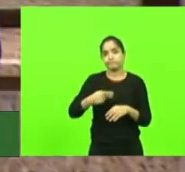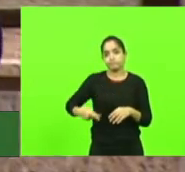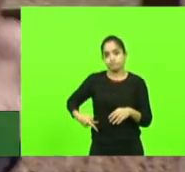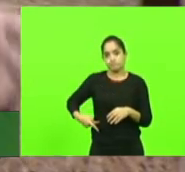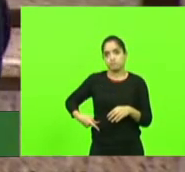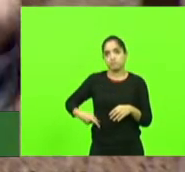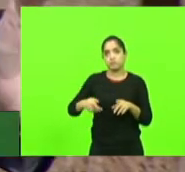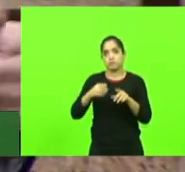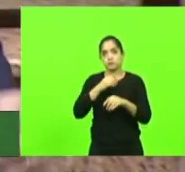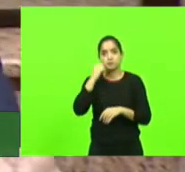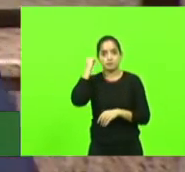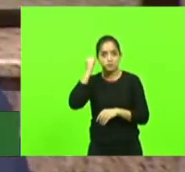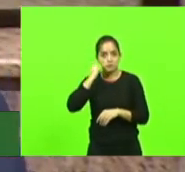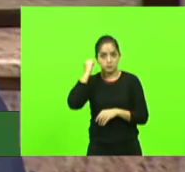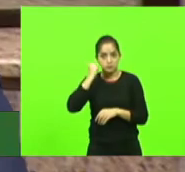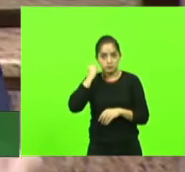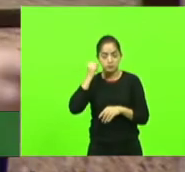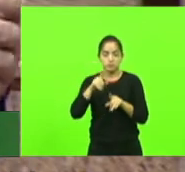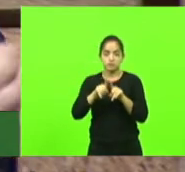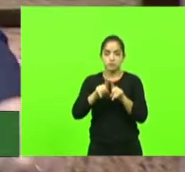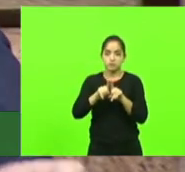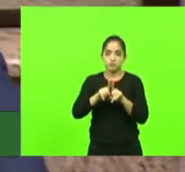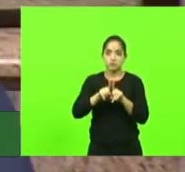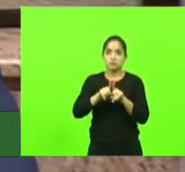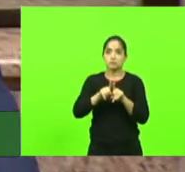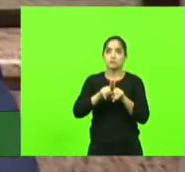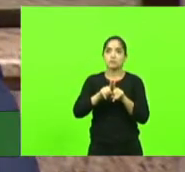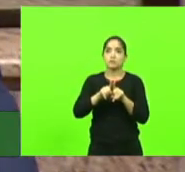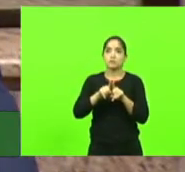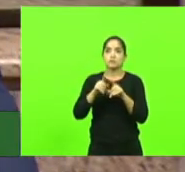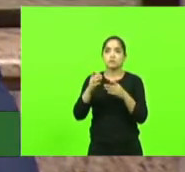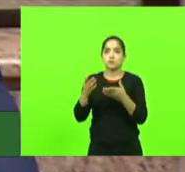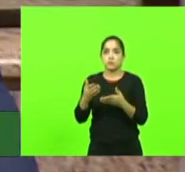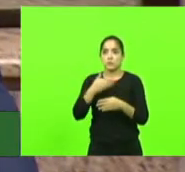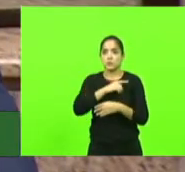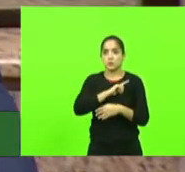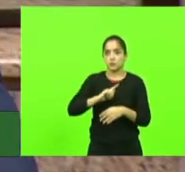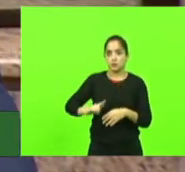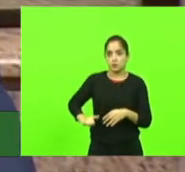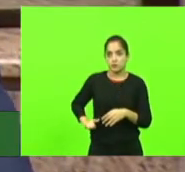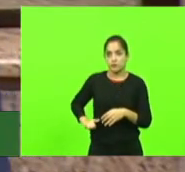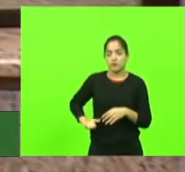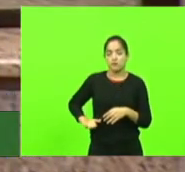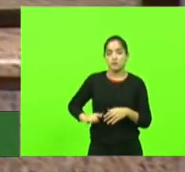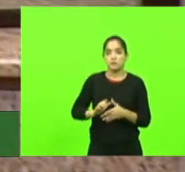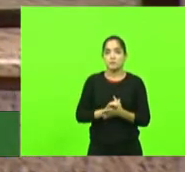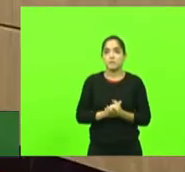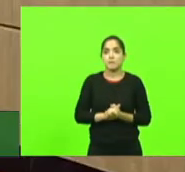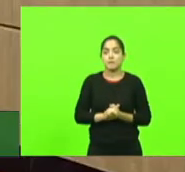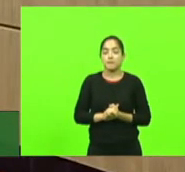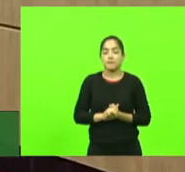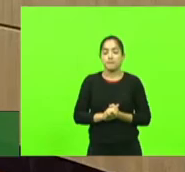pelos senadores, Parlamento Federal e também pelo governador e o Tiago Vieira. Obrigado.